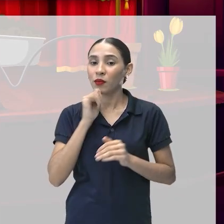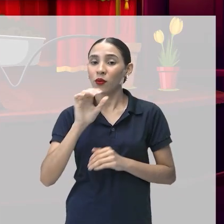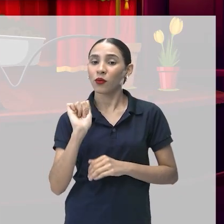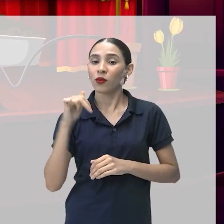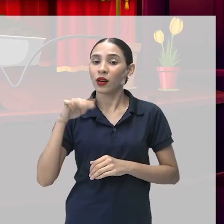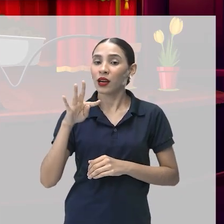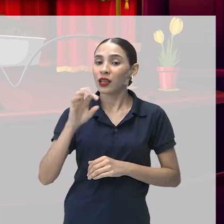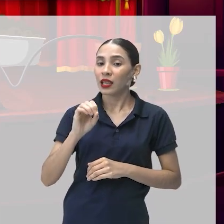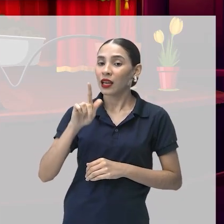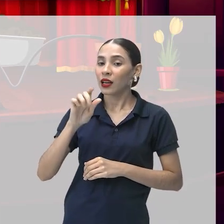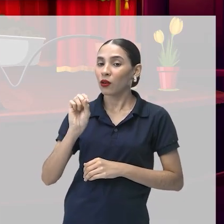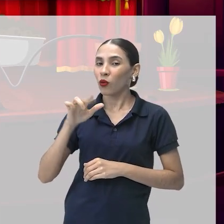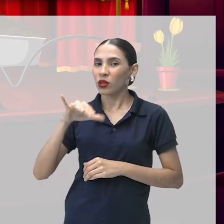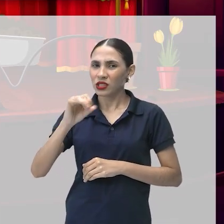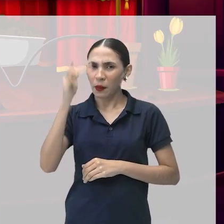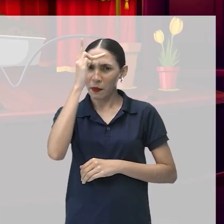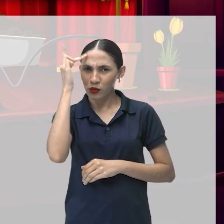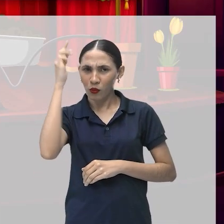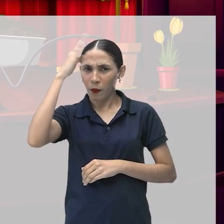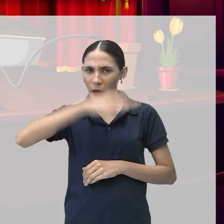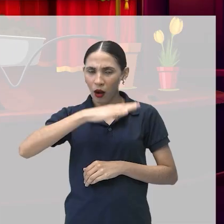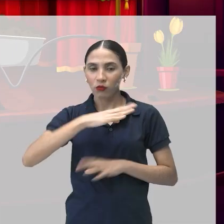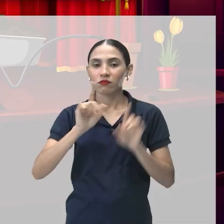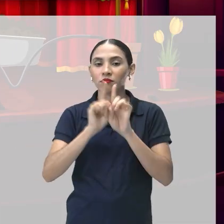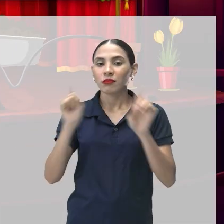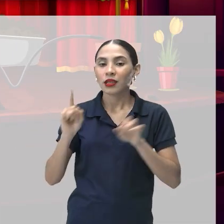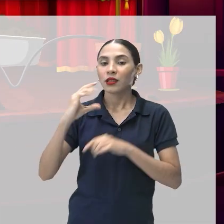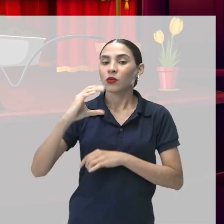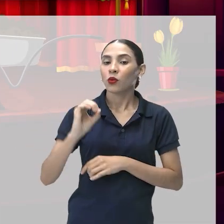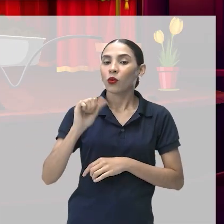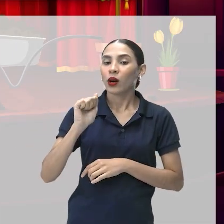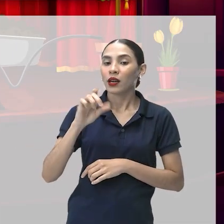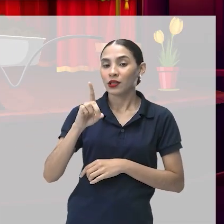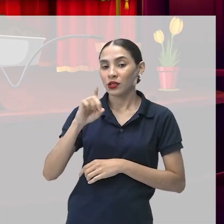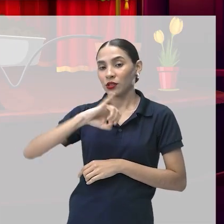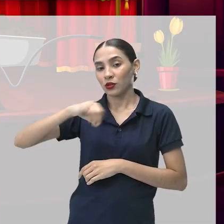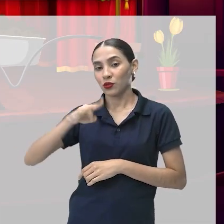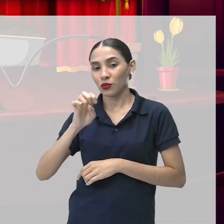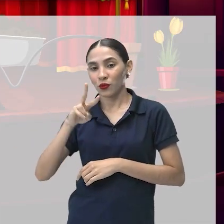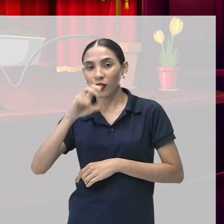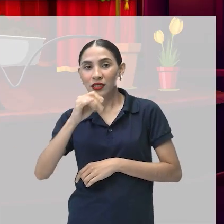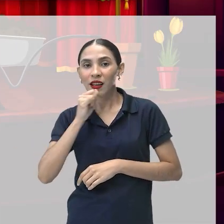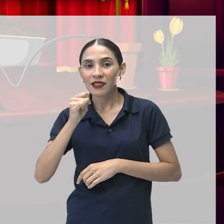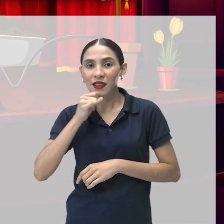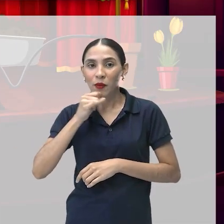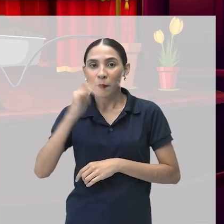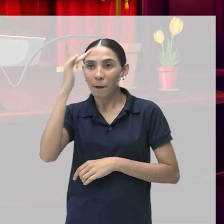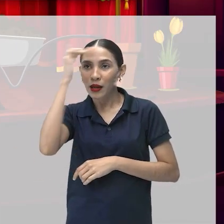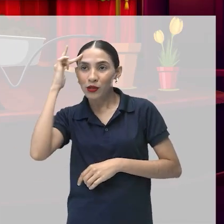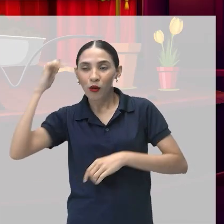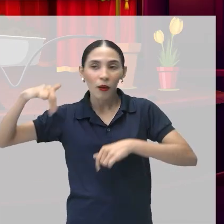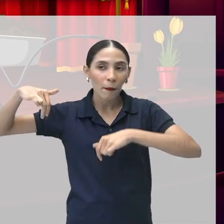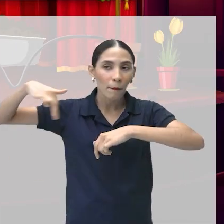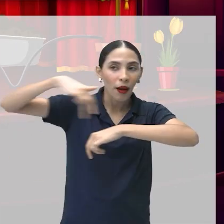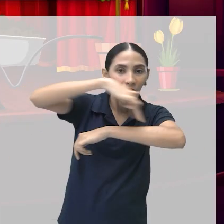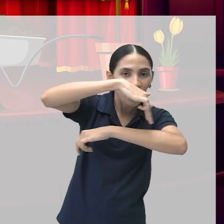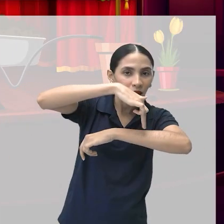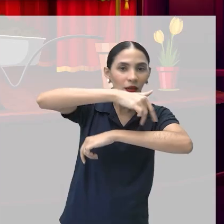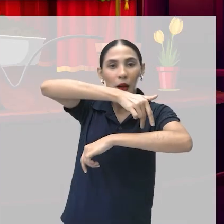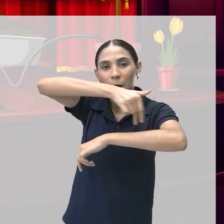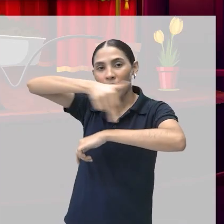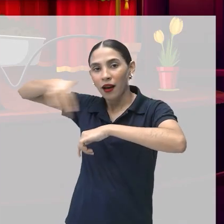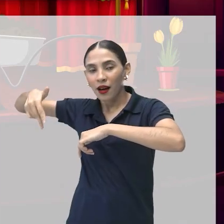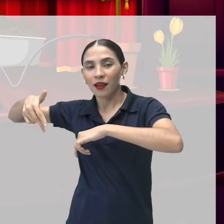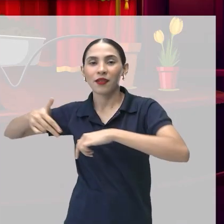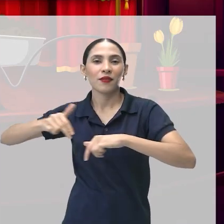antagonista vai ser o vilão. E o coadjuvante vai ser aquelas pessoas que ficam passando assim na cena, por trás, se está numa rua, tem